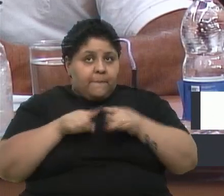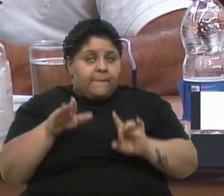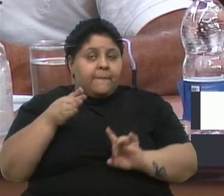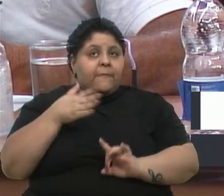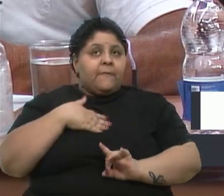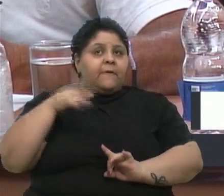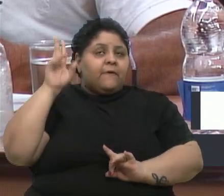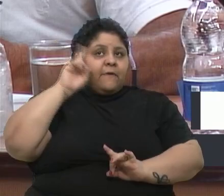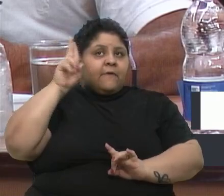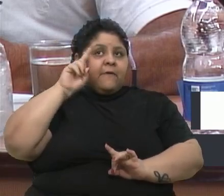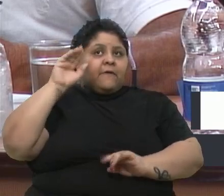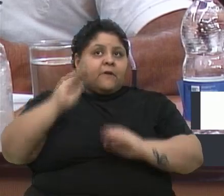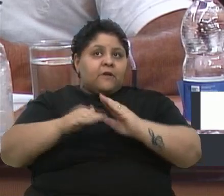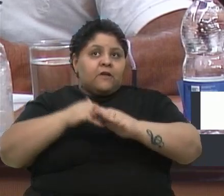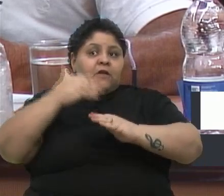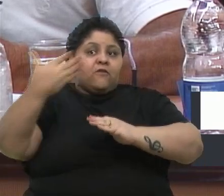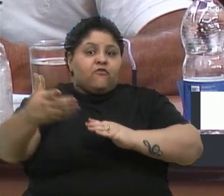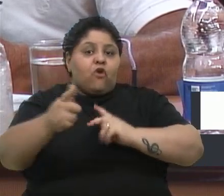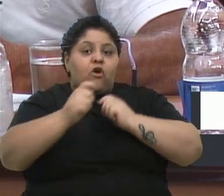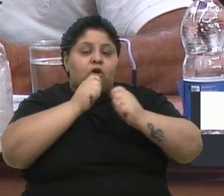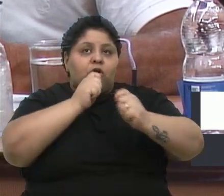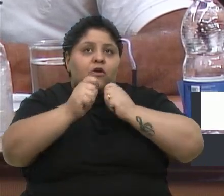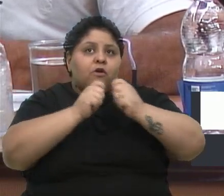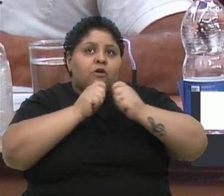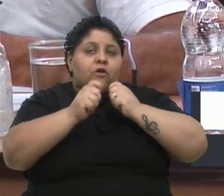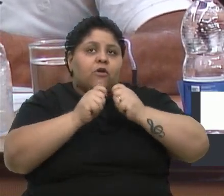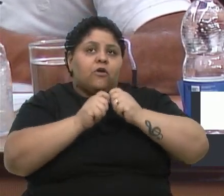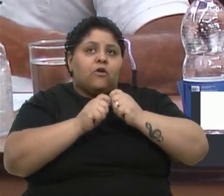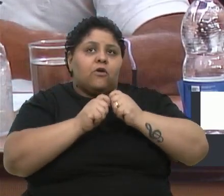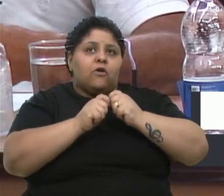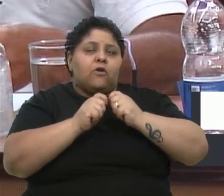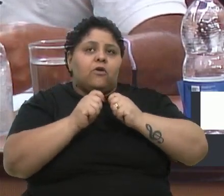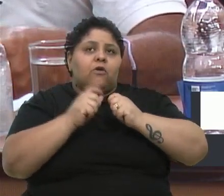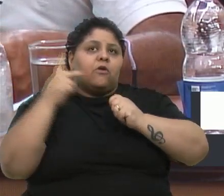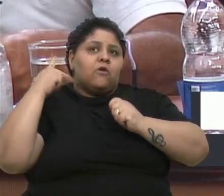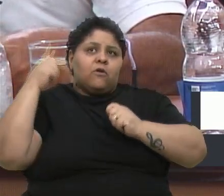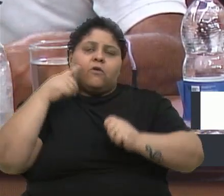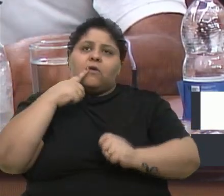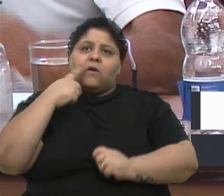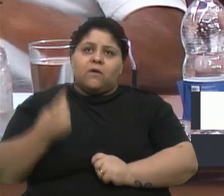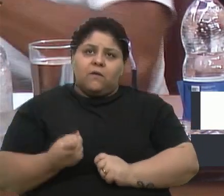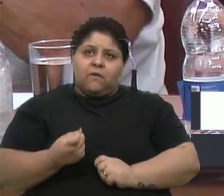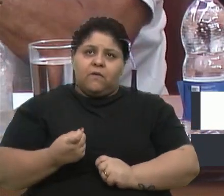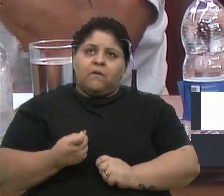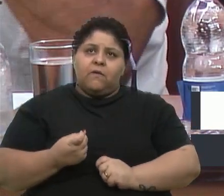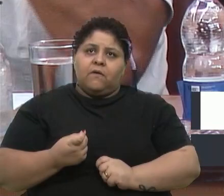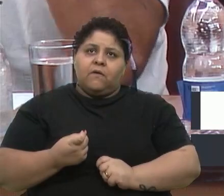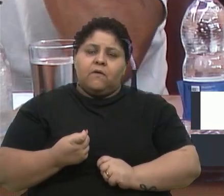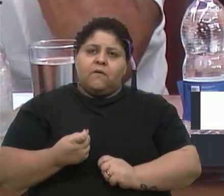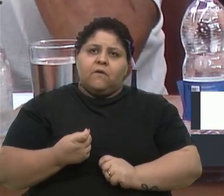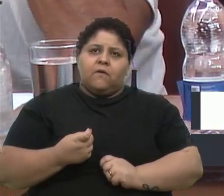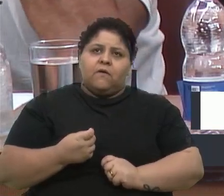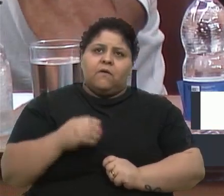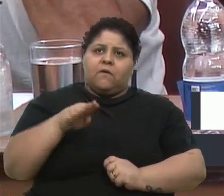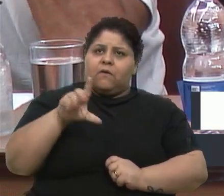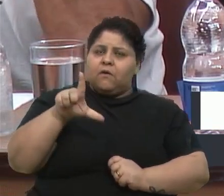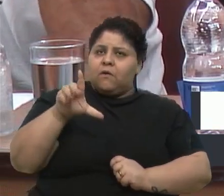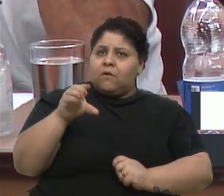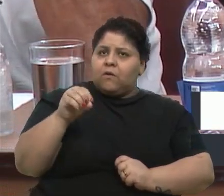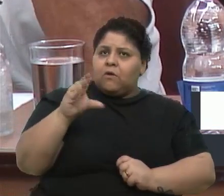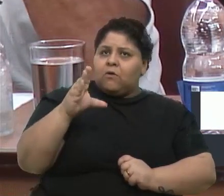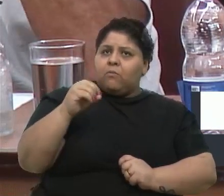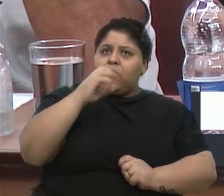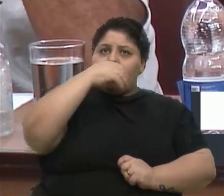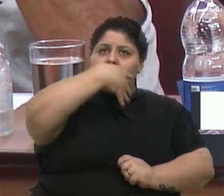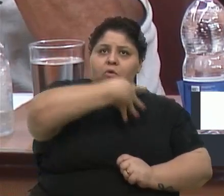que fora dos microfones, que não estava pegando, um dia que a vereadora Rose falou que sobre o bloco do arco-íris, que